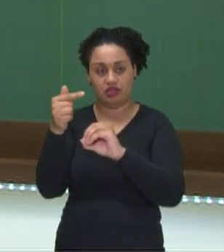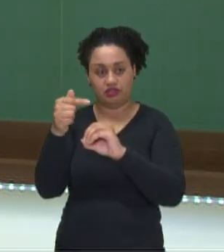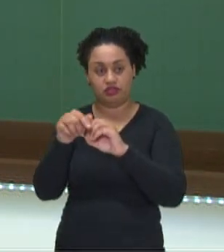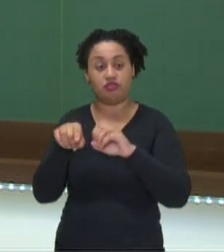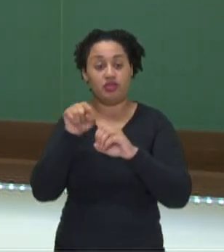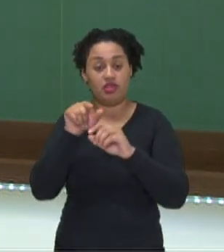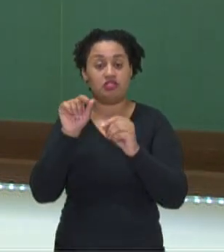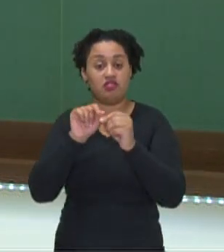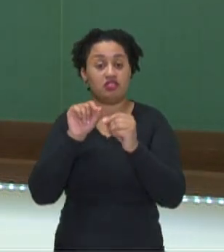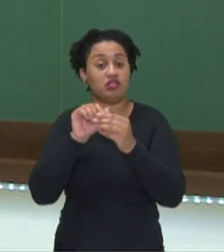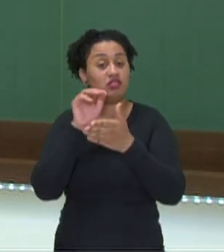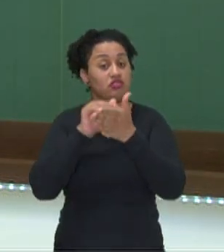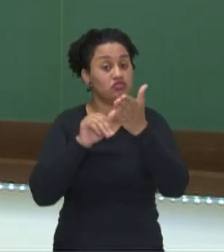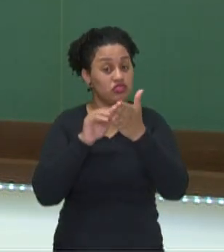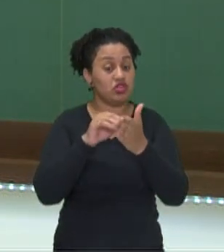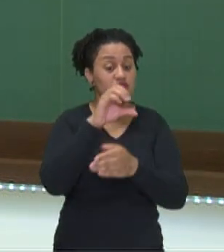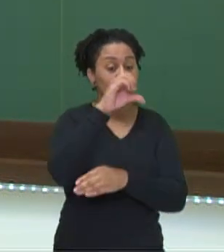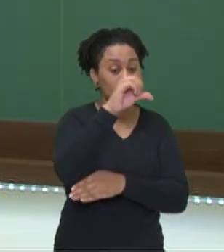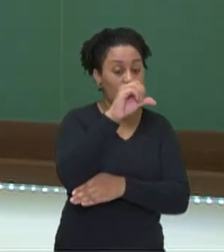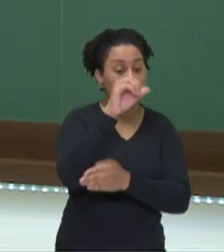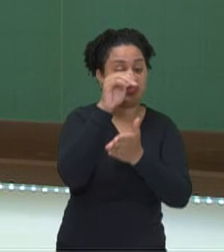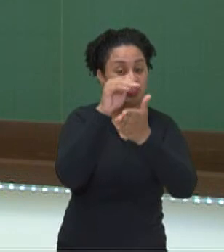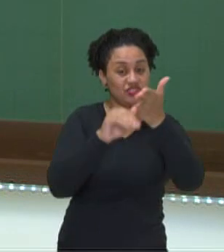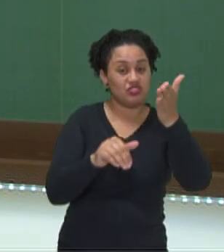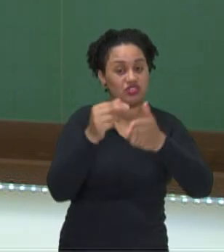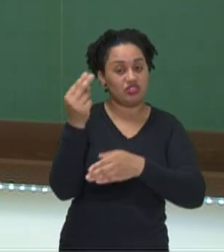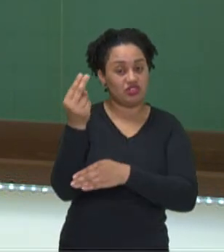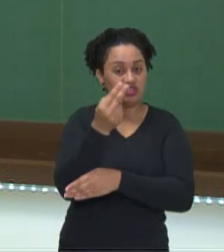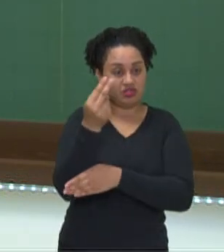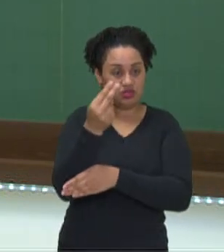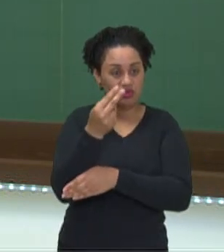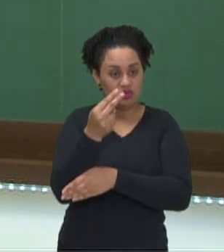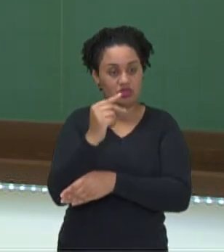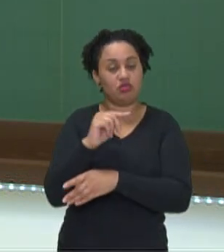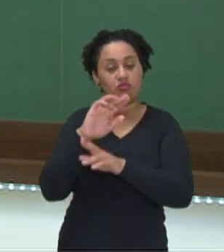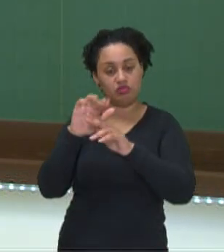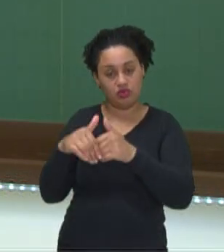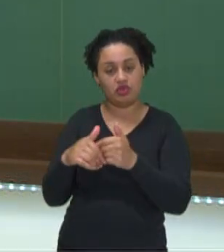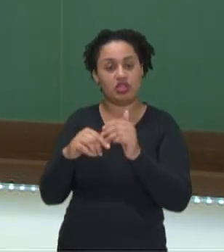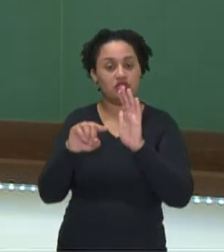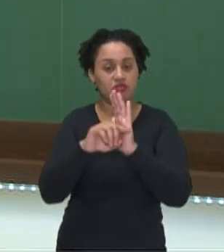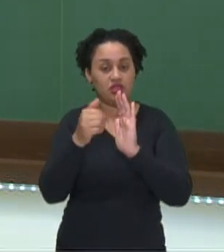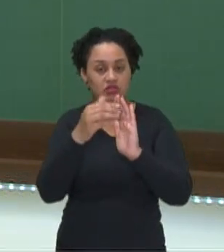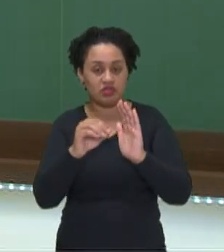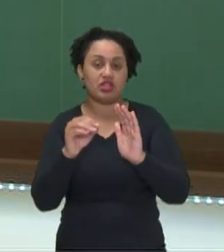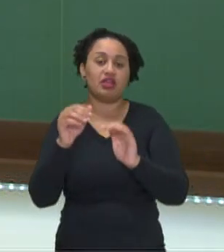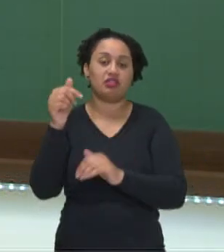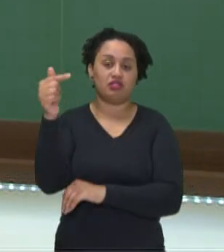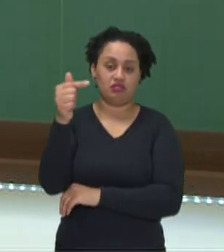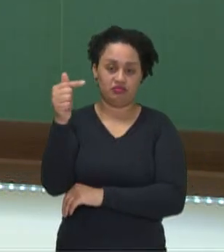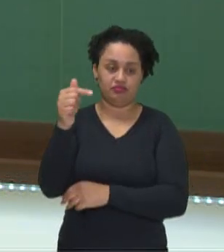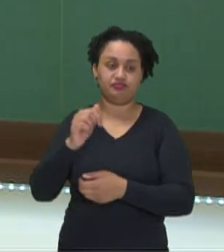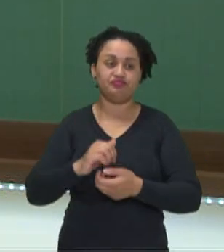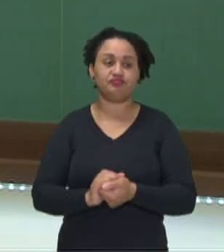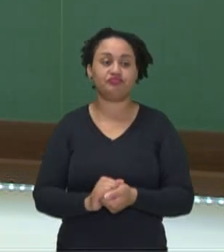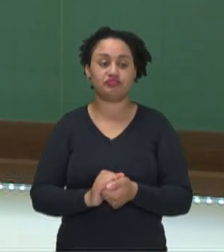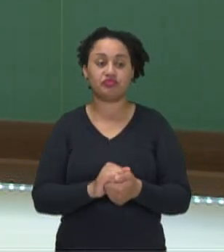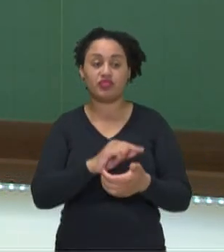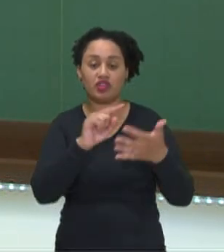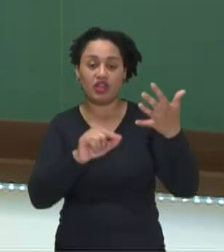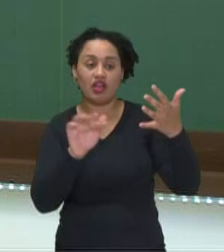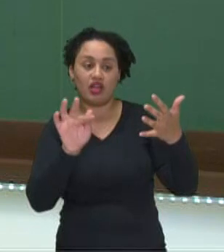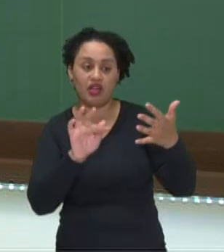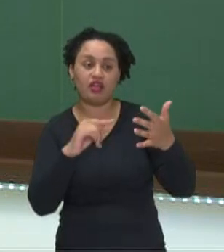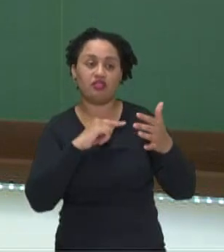a base menos 10 e subtraímos os expoentes. E na letra F, nós temos mais